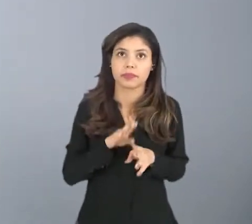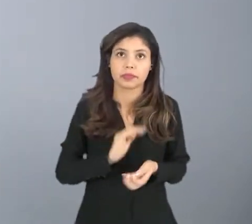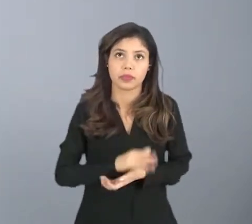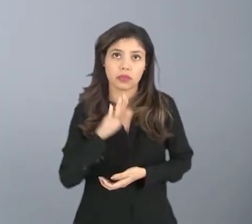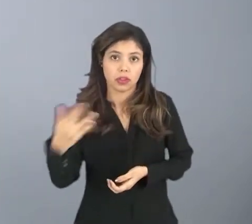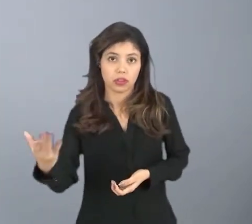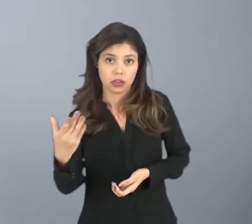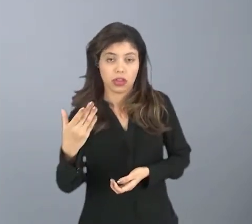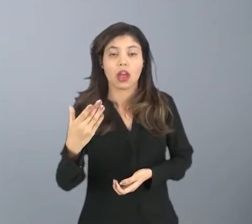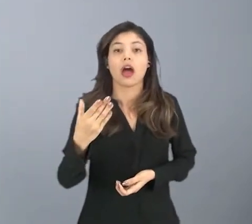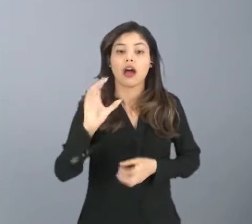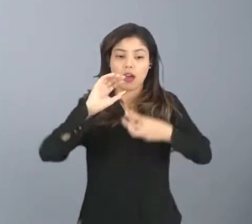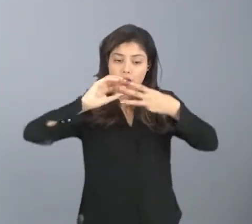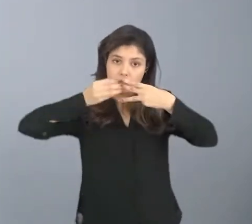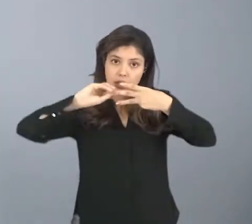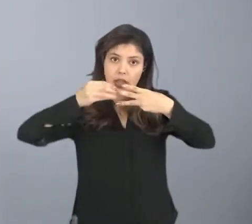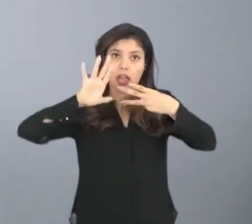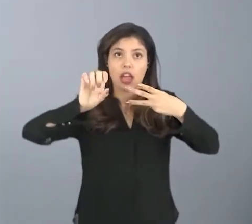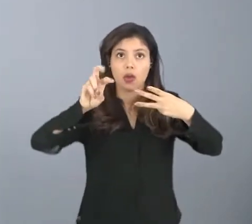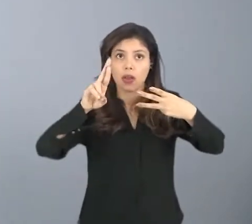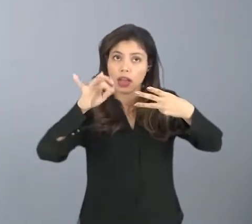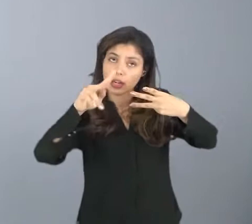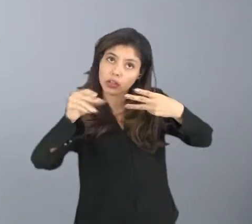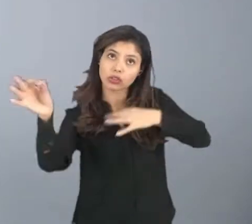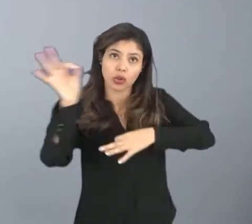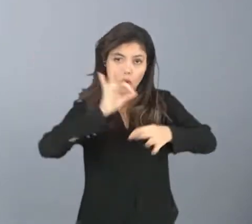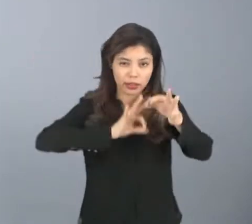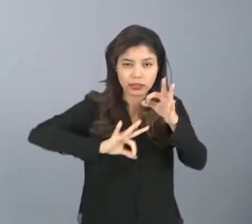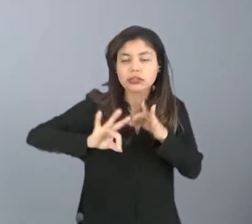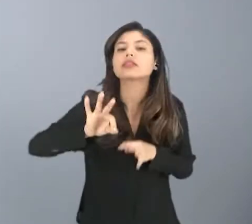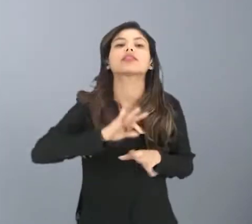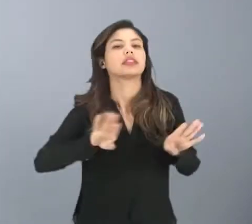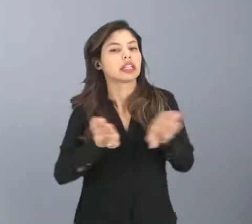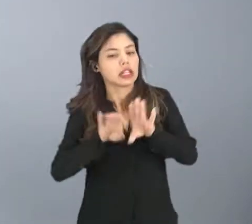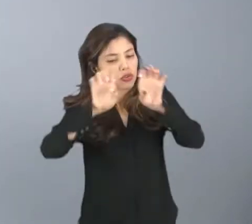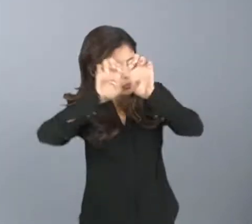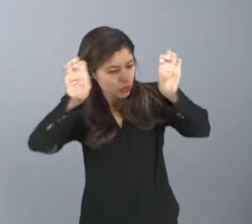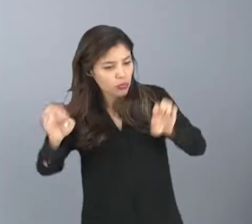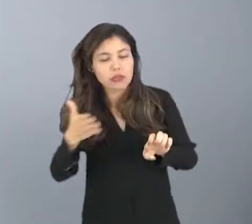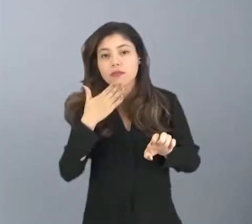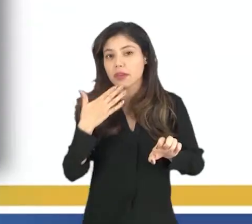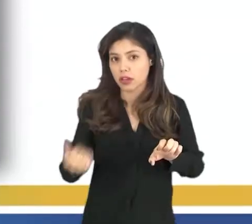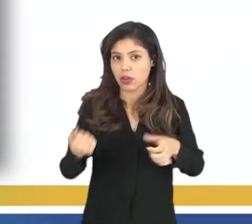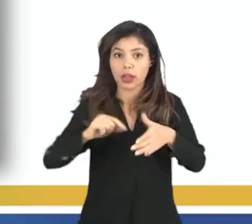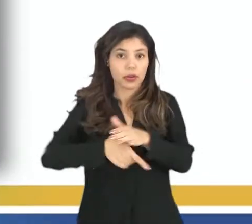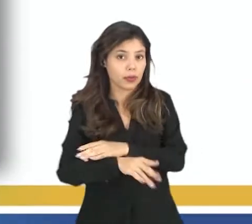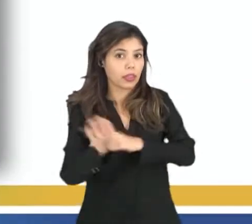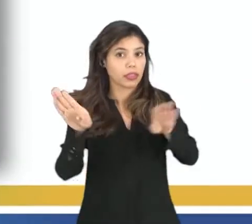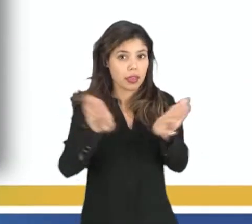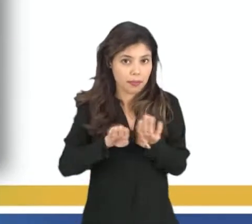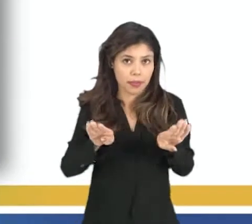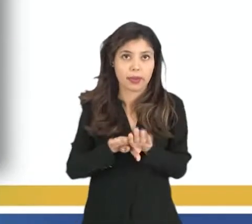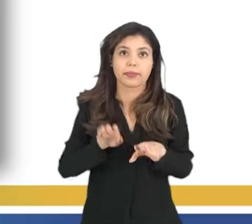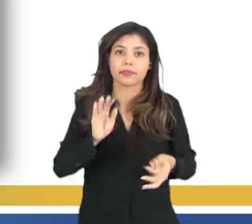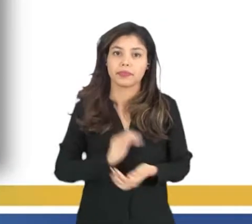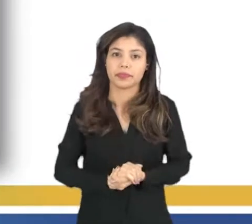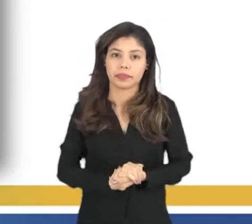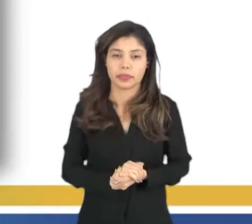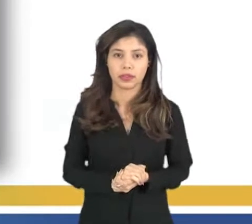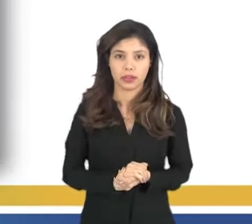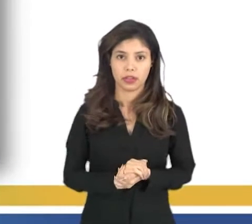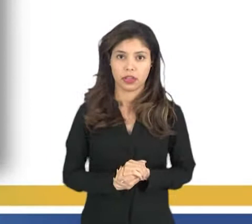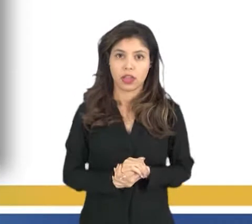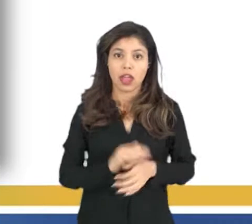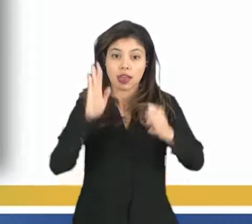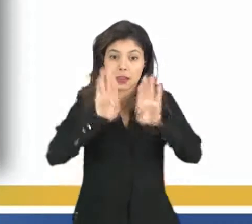gente fala dessa célula eucarionte, que é uma célula mais organizada, que tem mais estruturas, incluindo o que a gente chama de núcleo, a gente